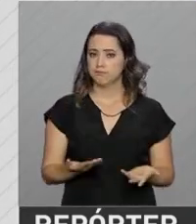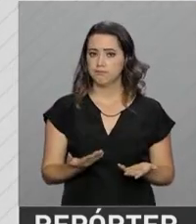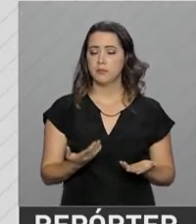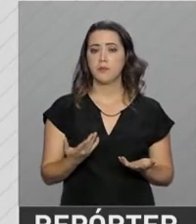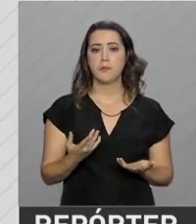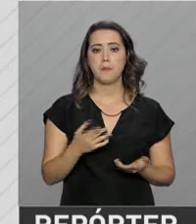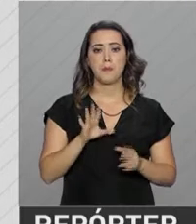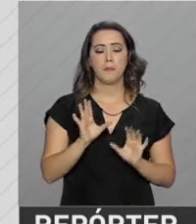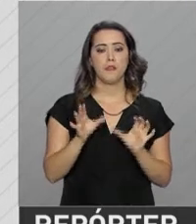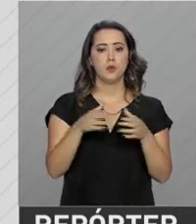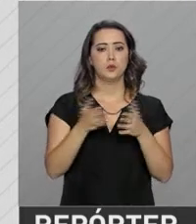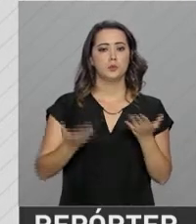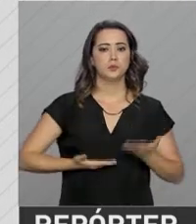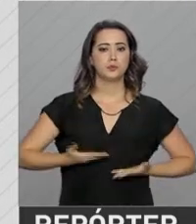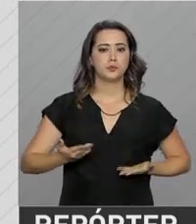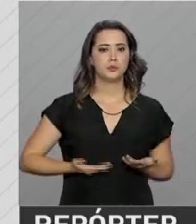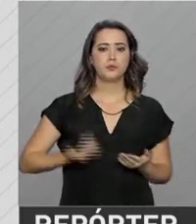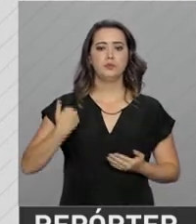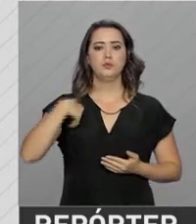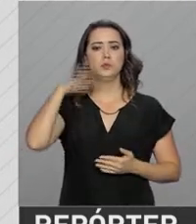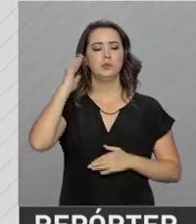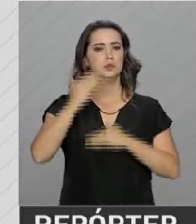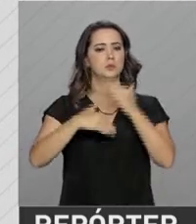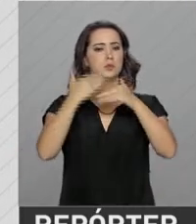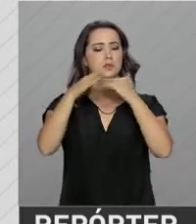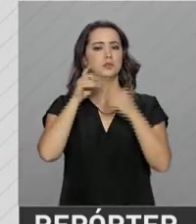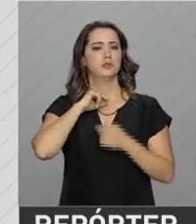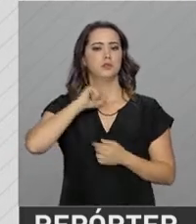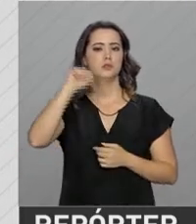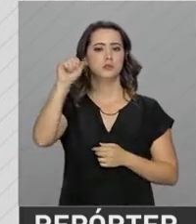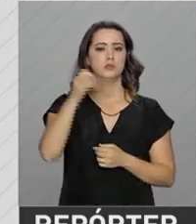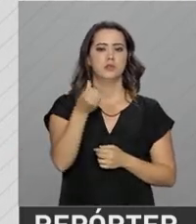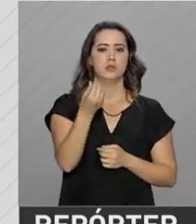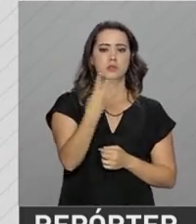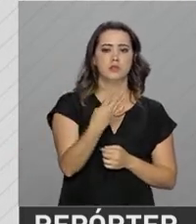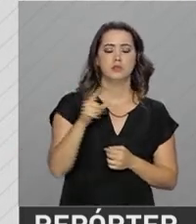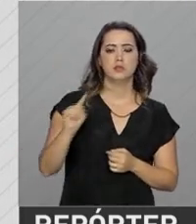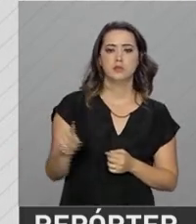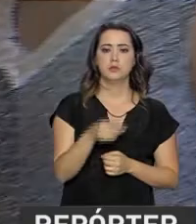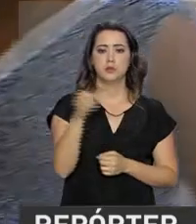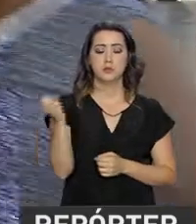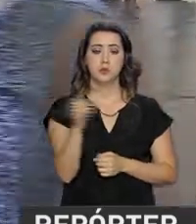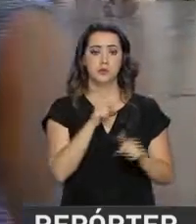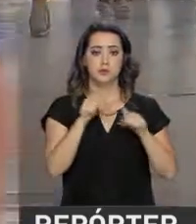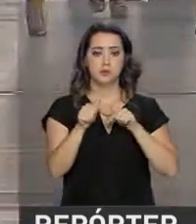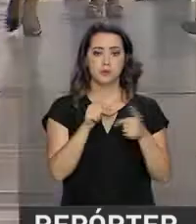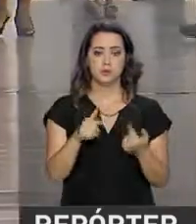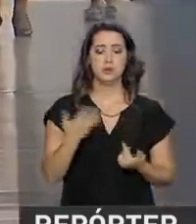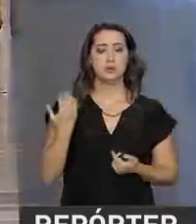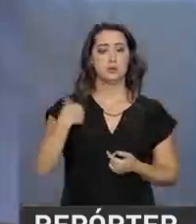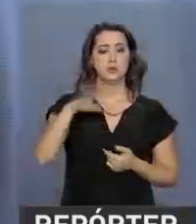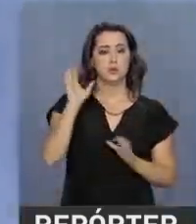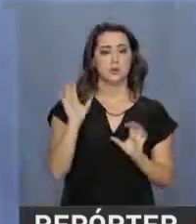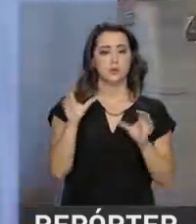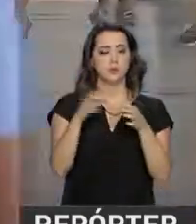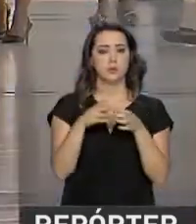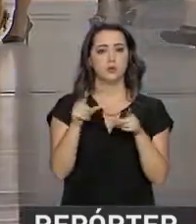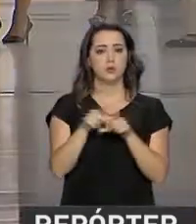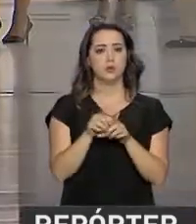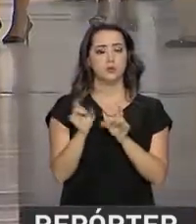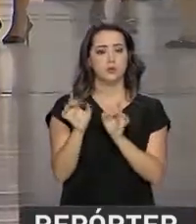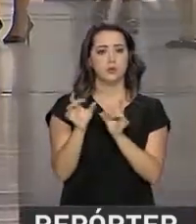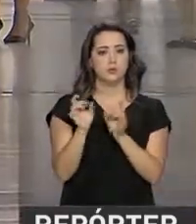1.532,32. A área de serviços foi a que mais cresceu em abril, com 64 mil novos postos. O destaque desse setor foi o